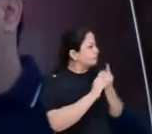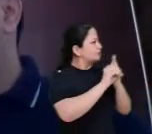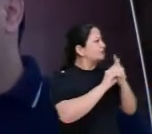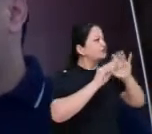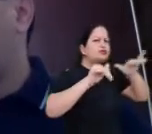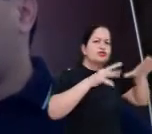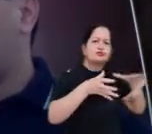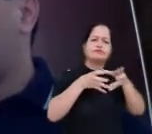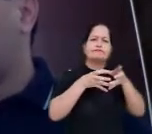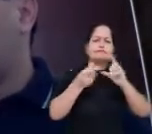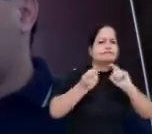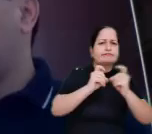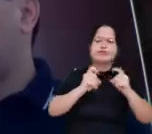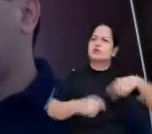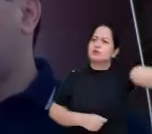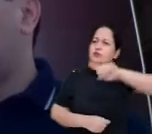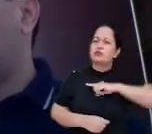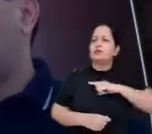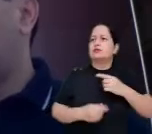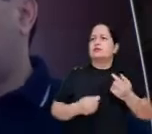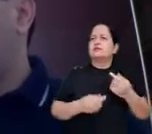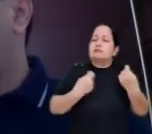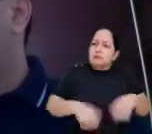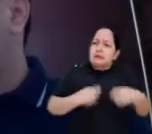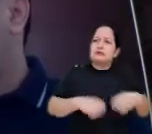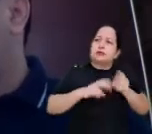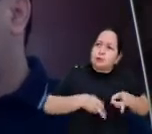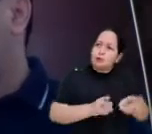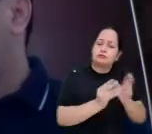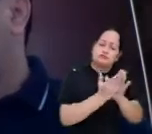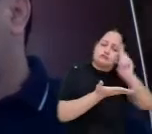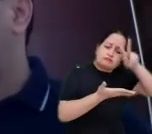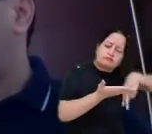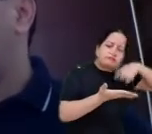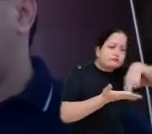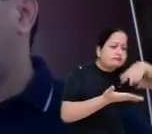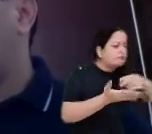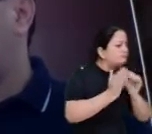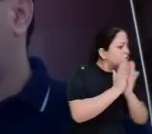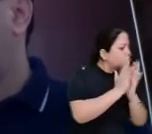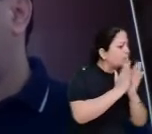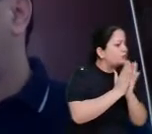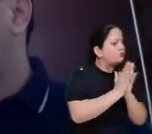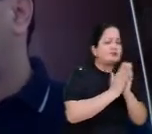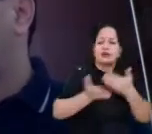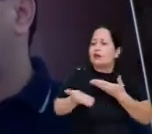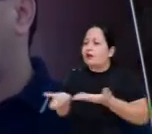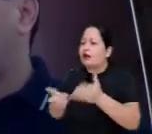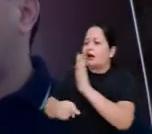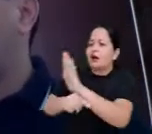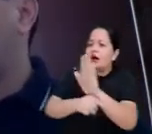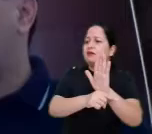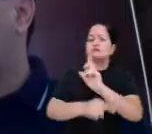nós deixemos a palavra de Deus e sirvamos as mesas. Escolhei, pois, irmãos, dentre vós 7 varões de boa